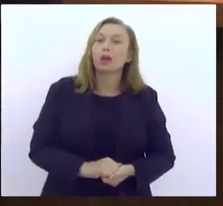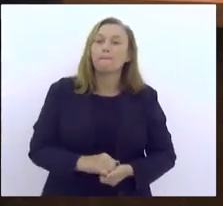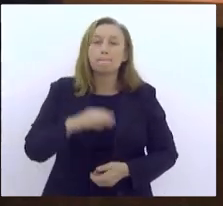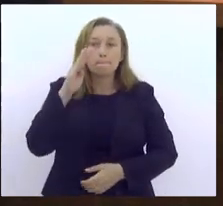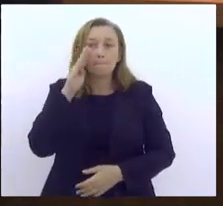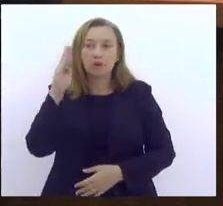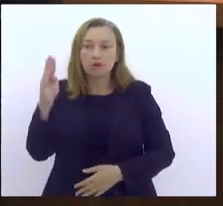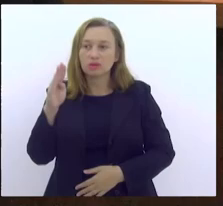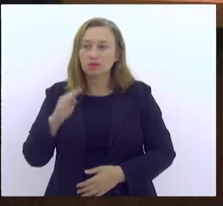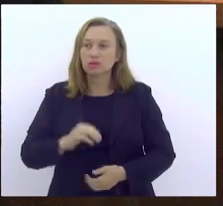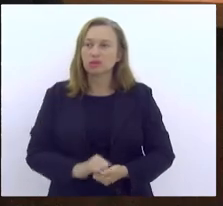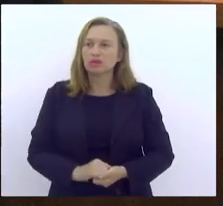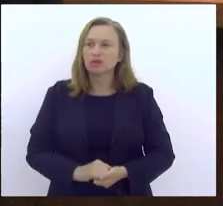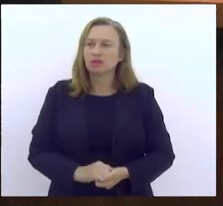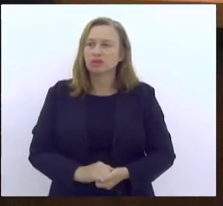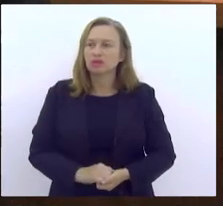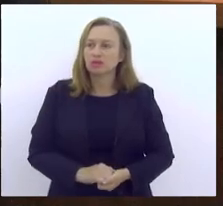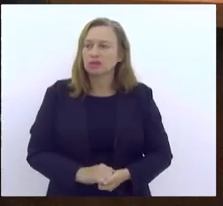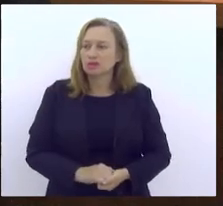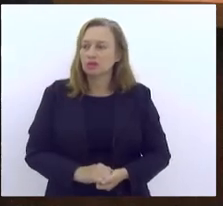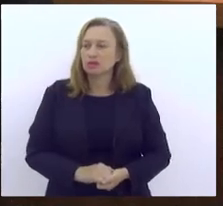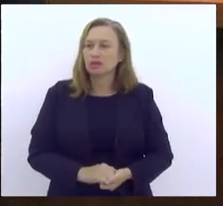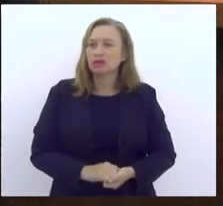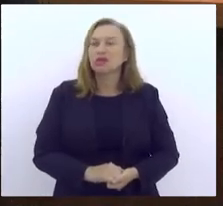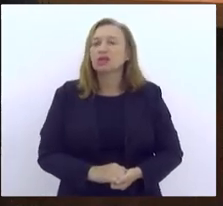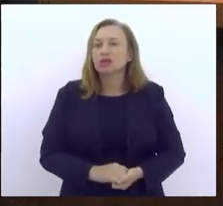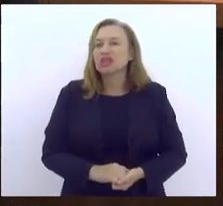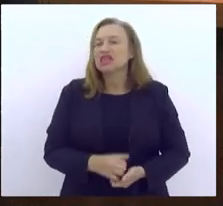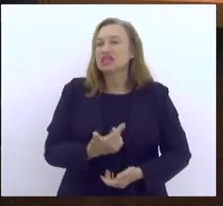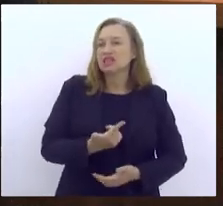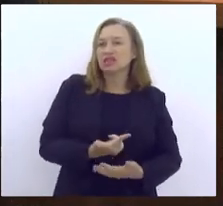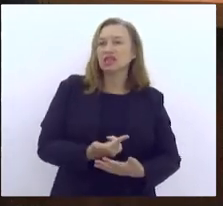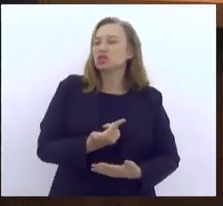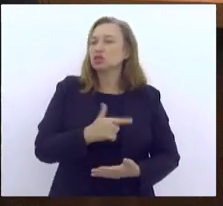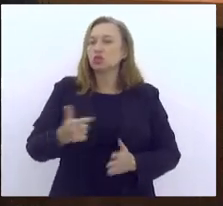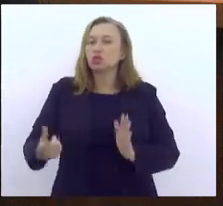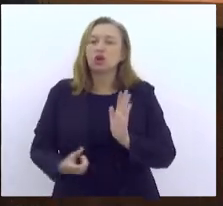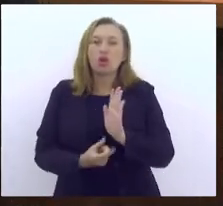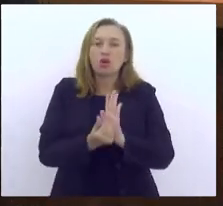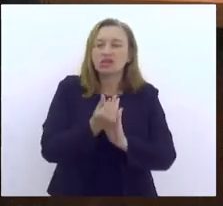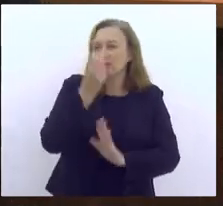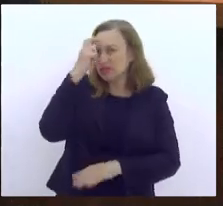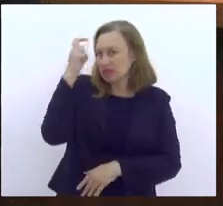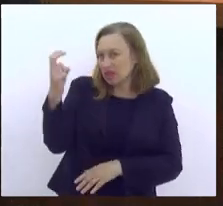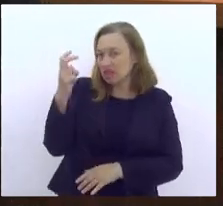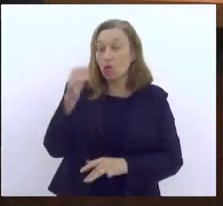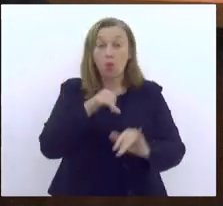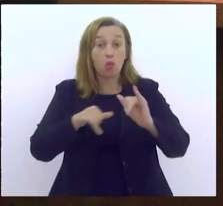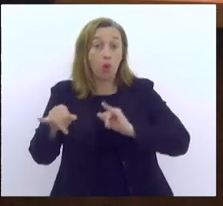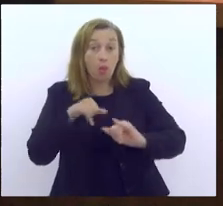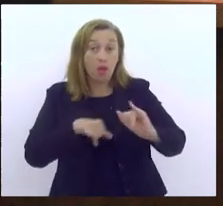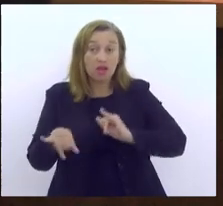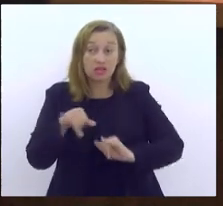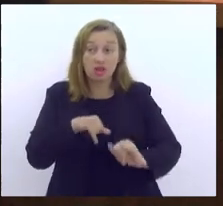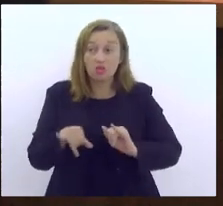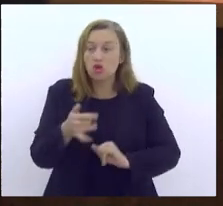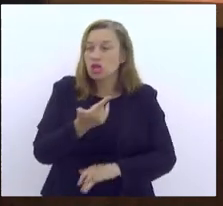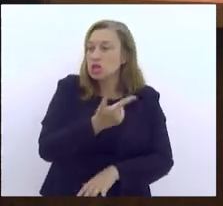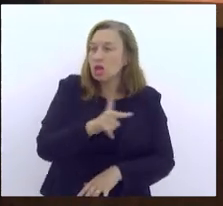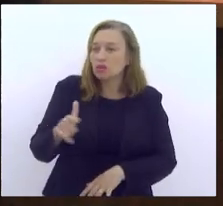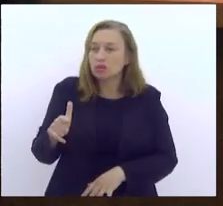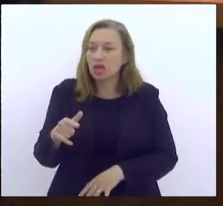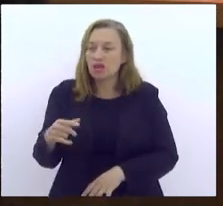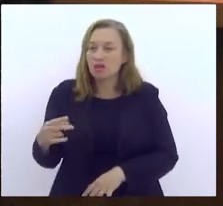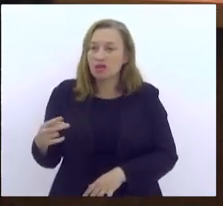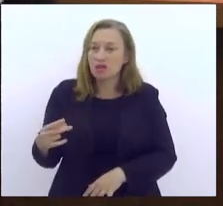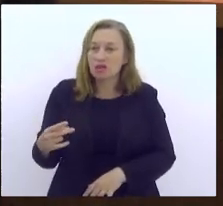em segurança pública é investimento, é orçamento. Se não tem orçamento na inteligência, na informação, não tem